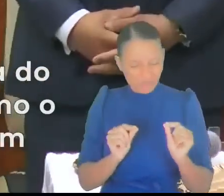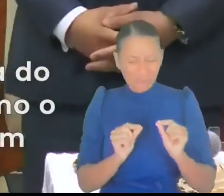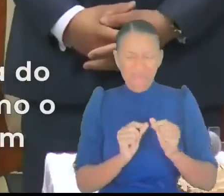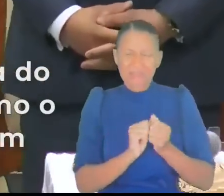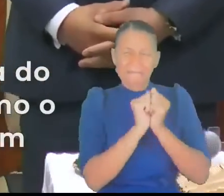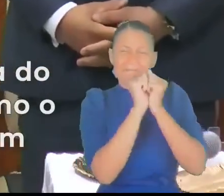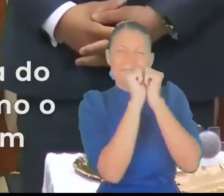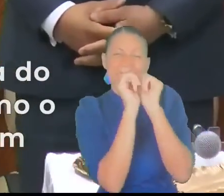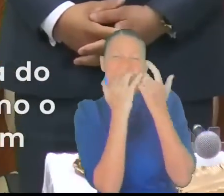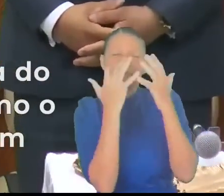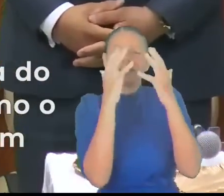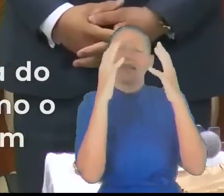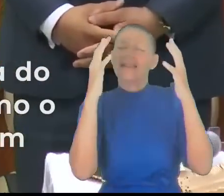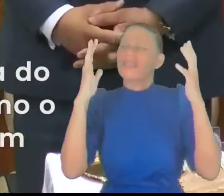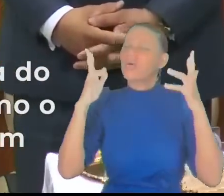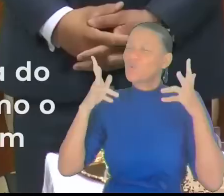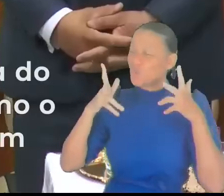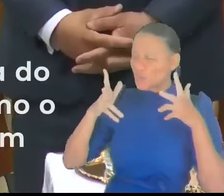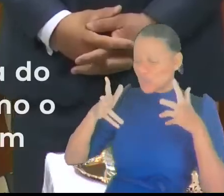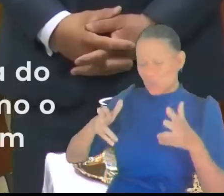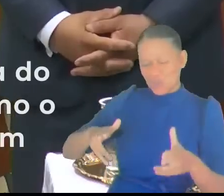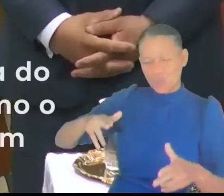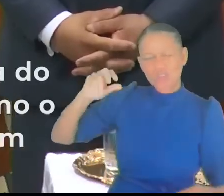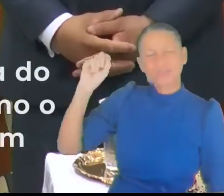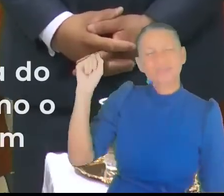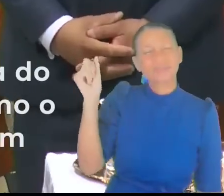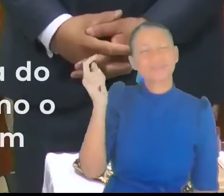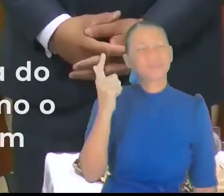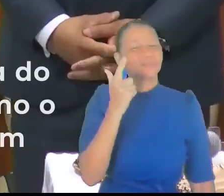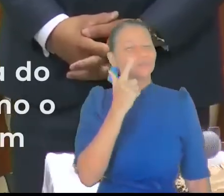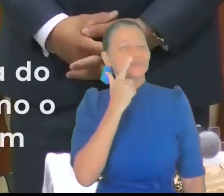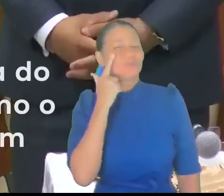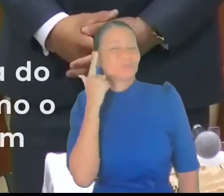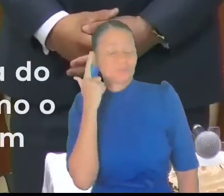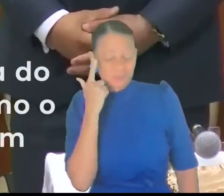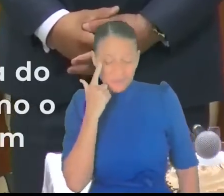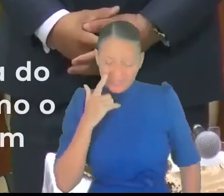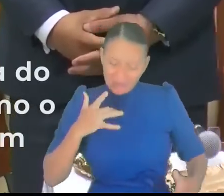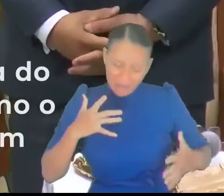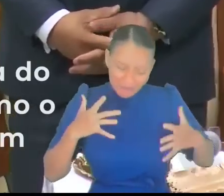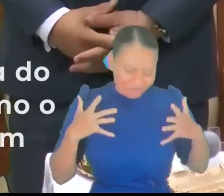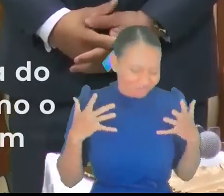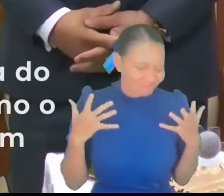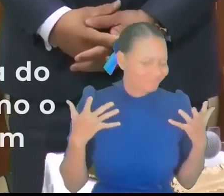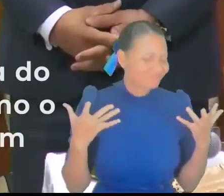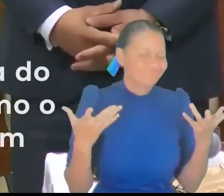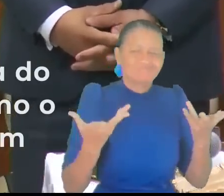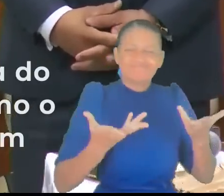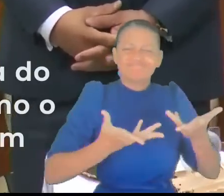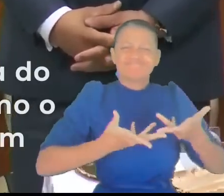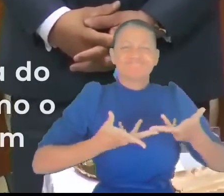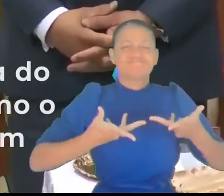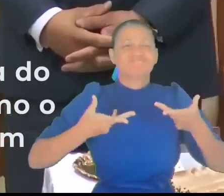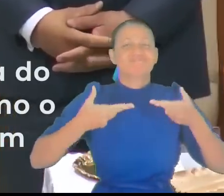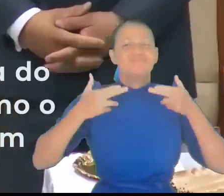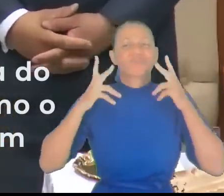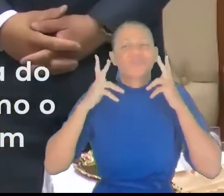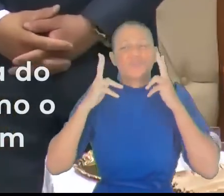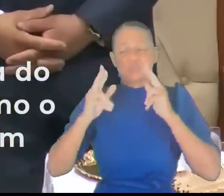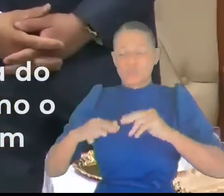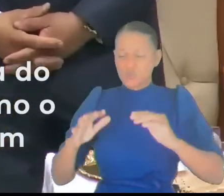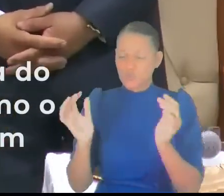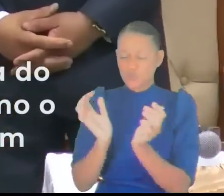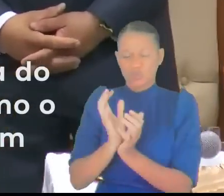brilhante como o sol, e formidável como um exército